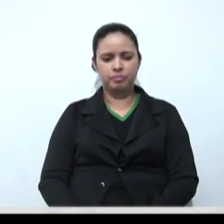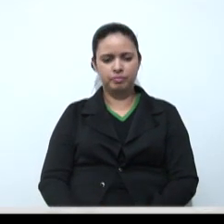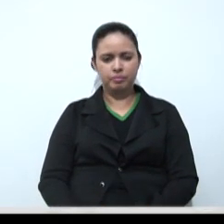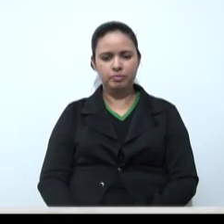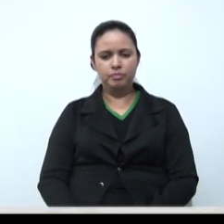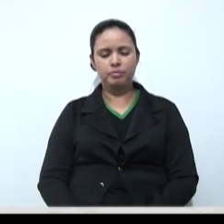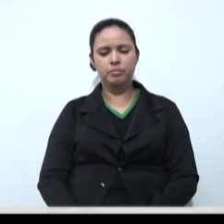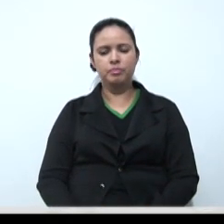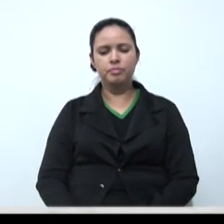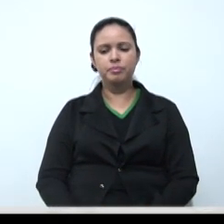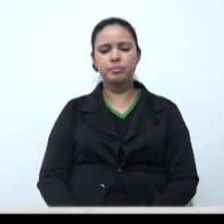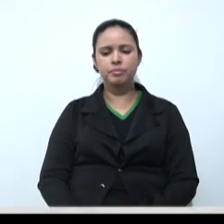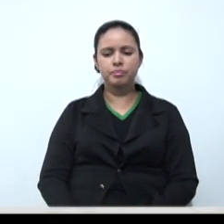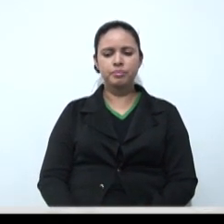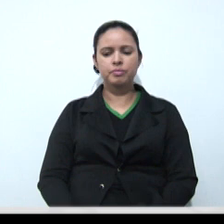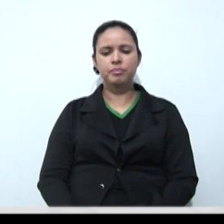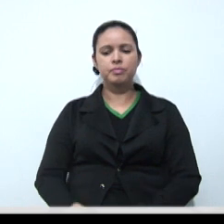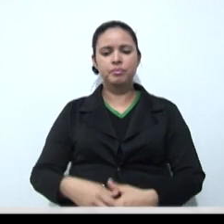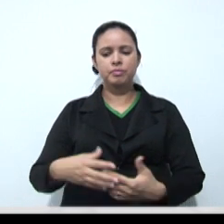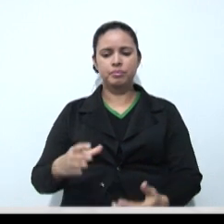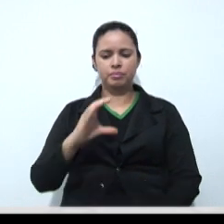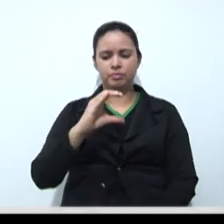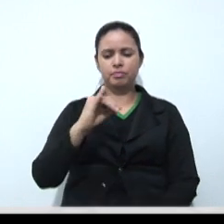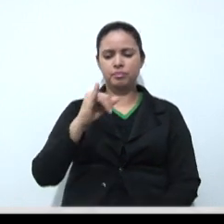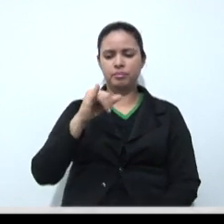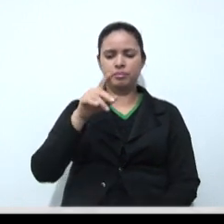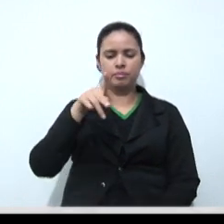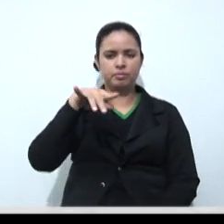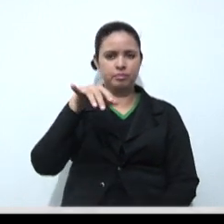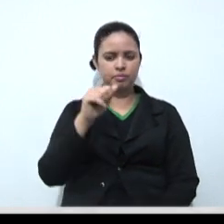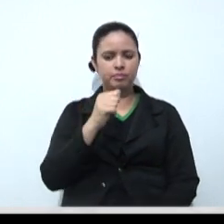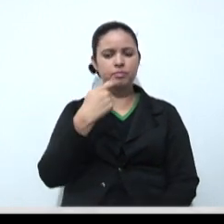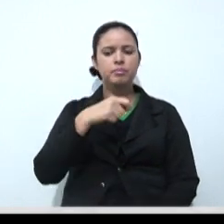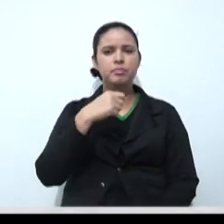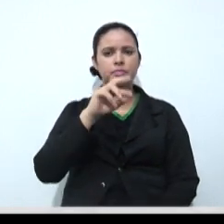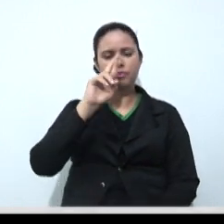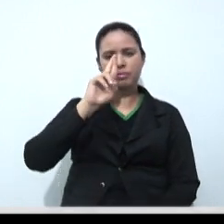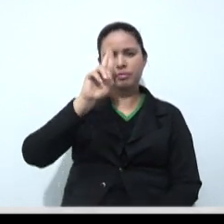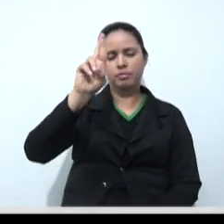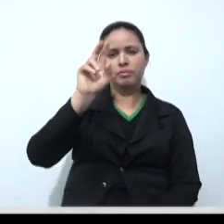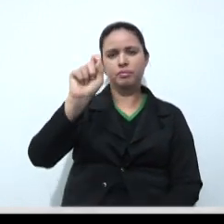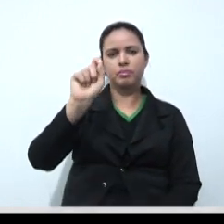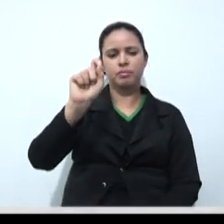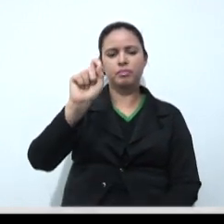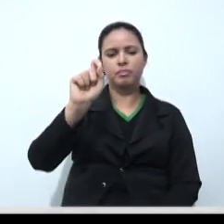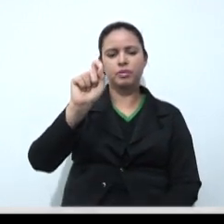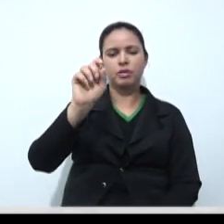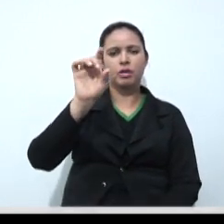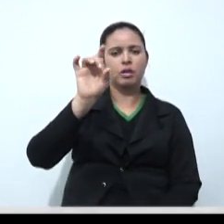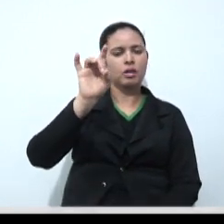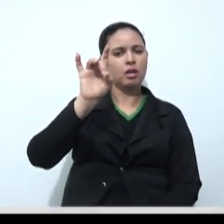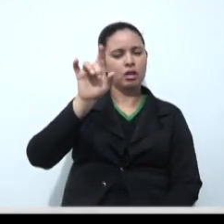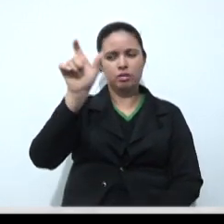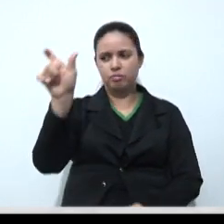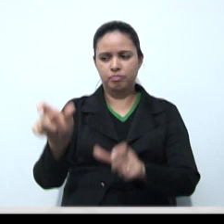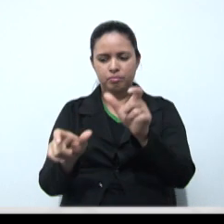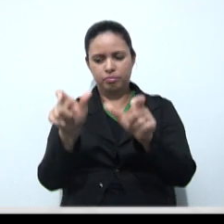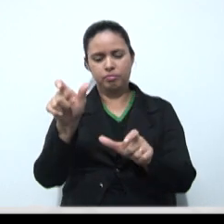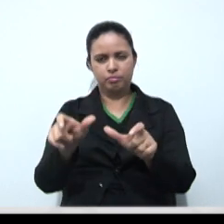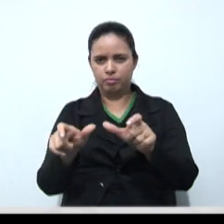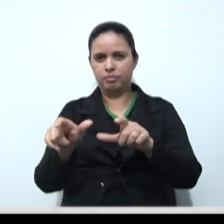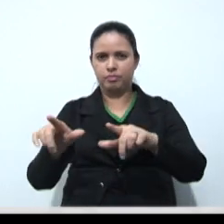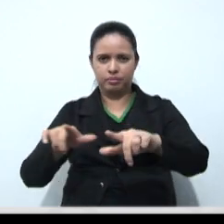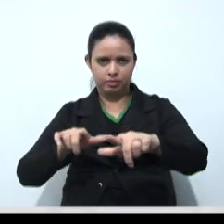representantes dos empregadores e também dos empregados. Não basta ter só empregador ou só empregado. Tem que ter